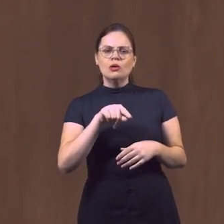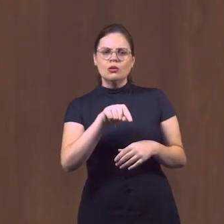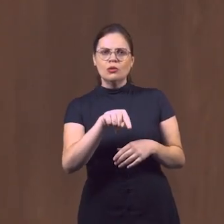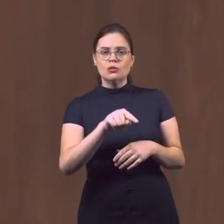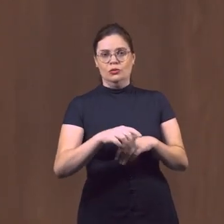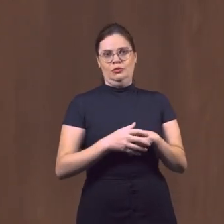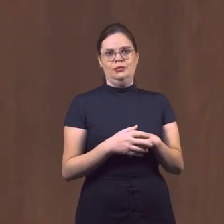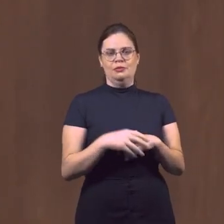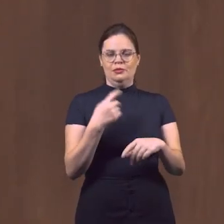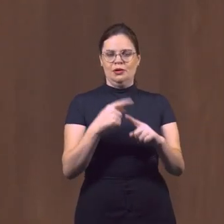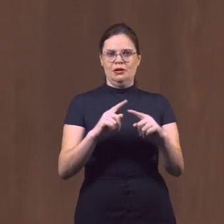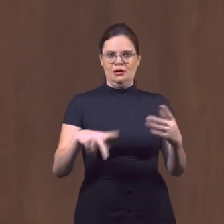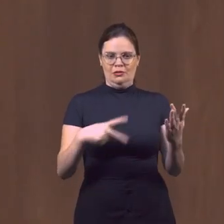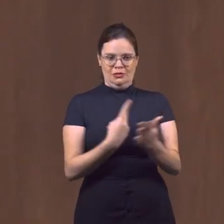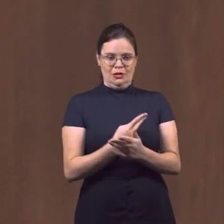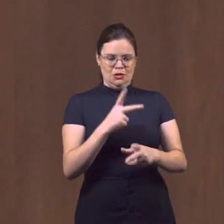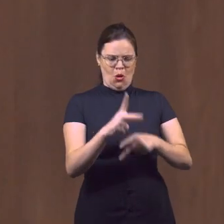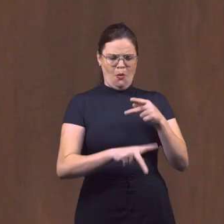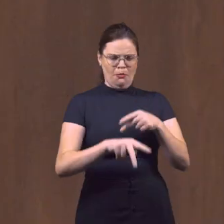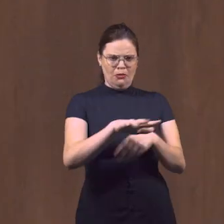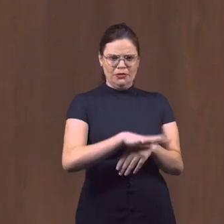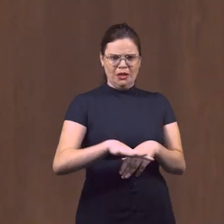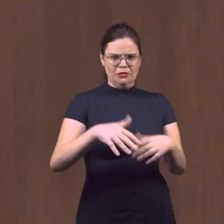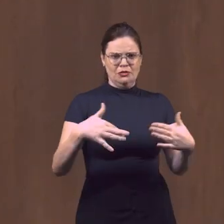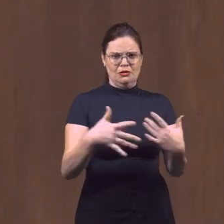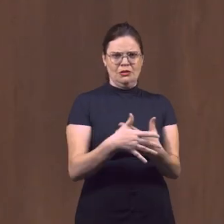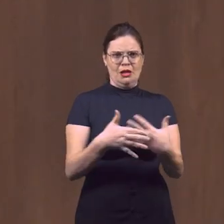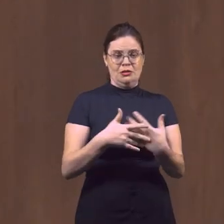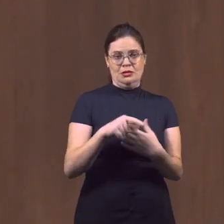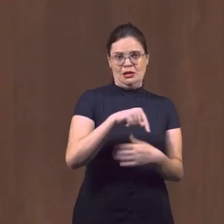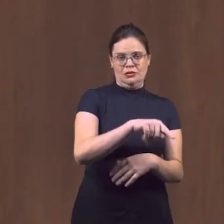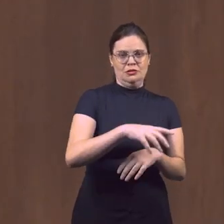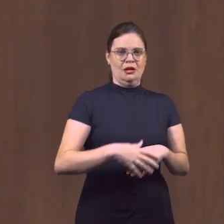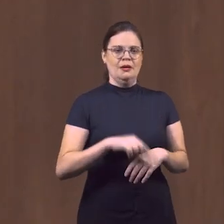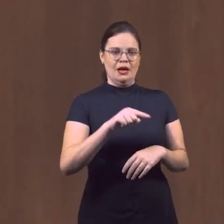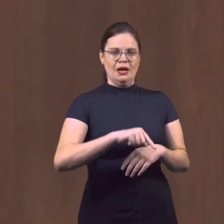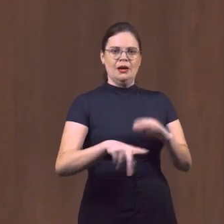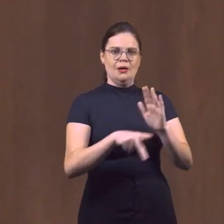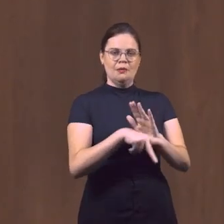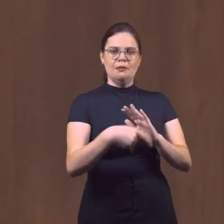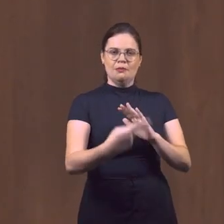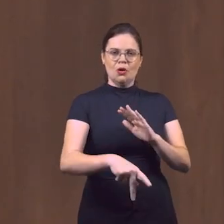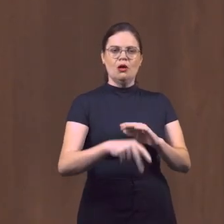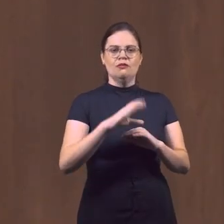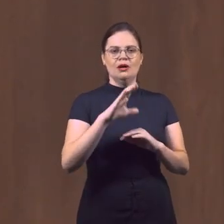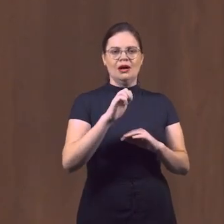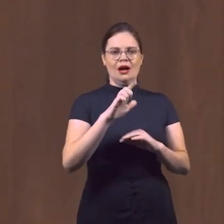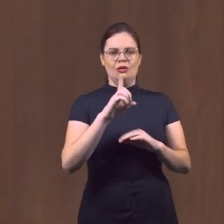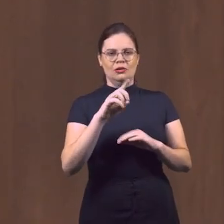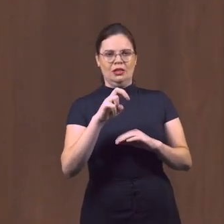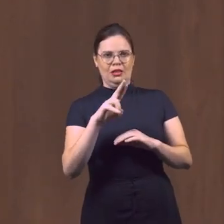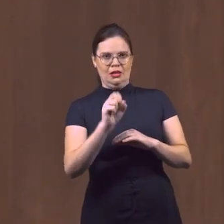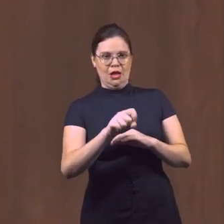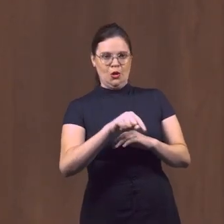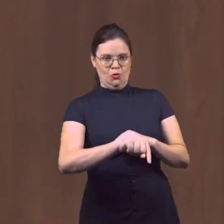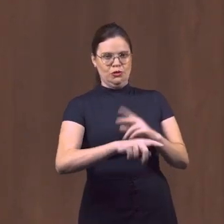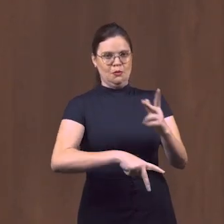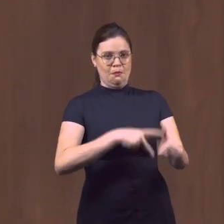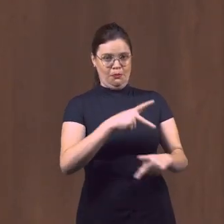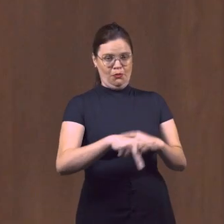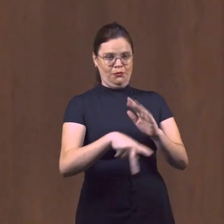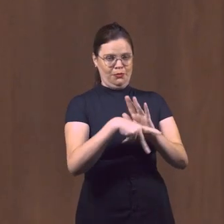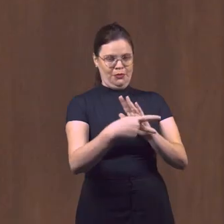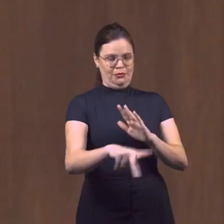era justamente o povo caldeu. Por isso essa expressão Ur dos Caldeus. E era uma